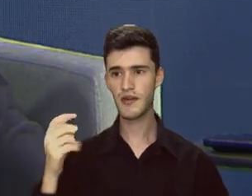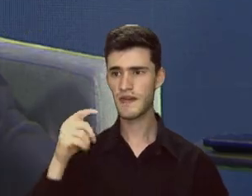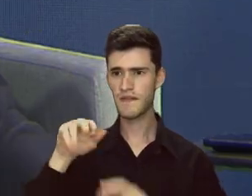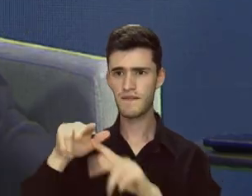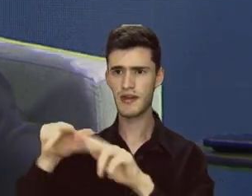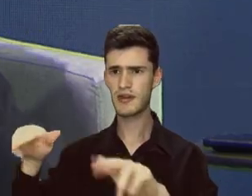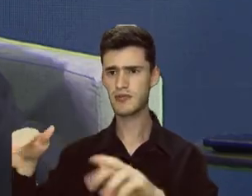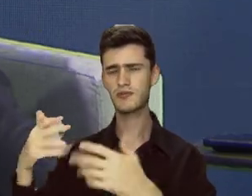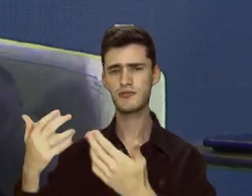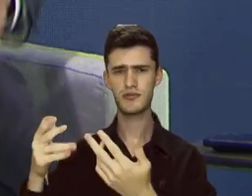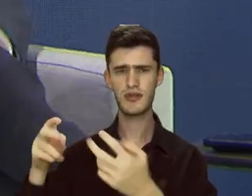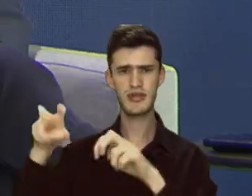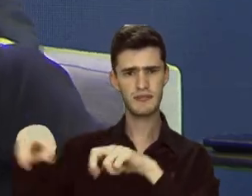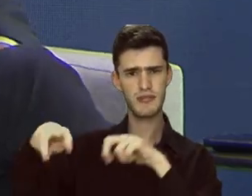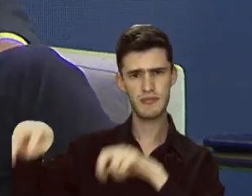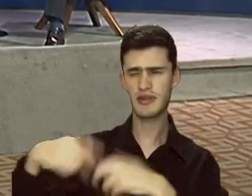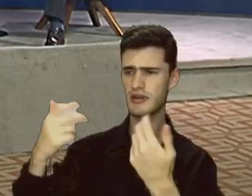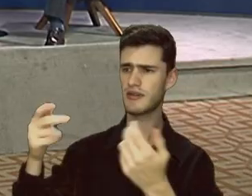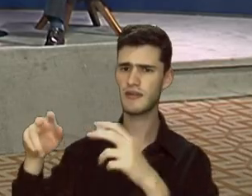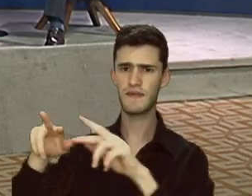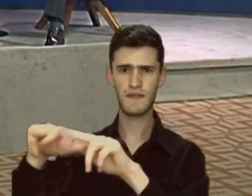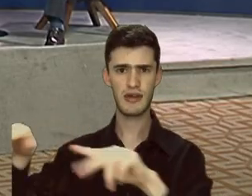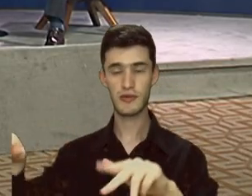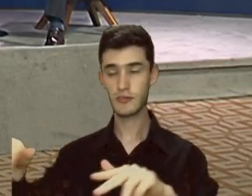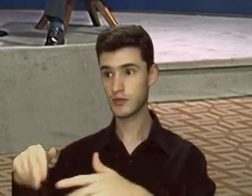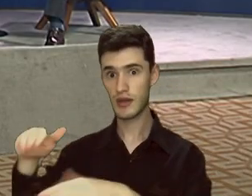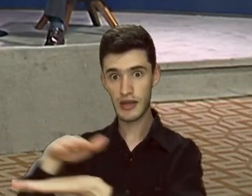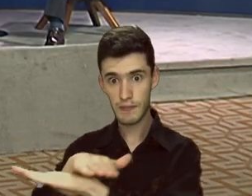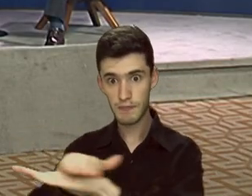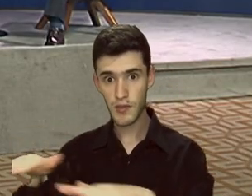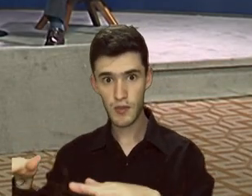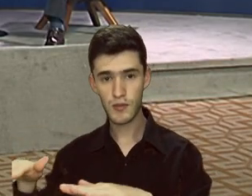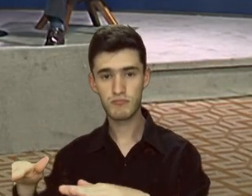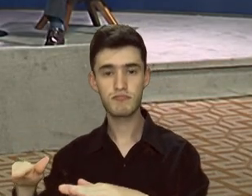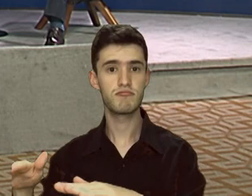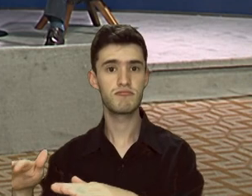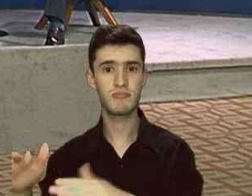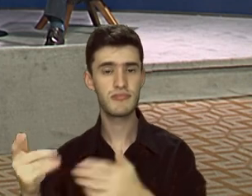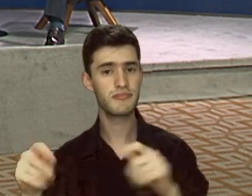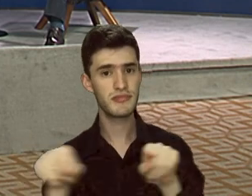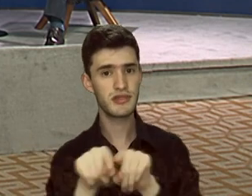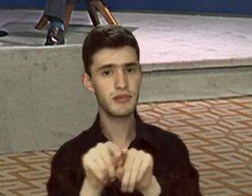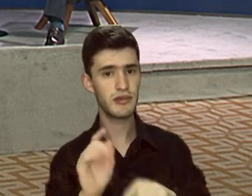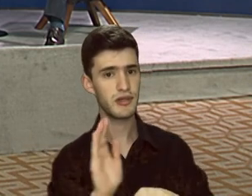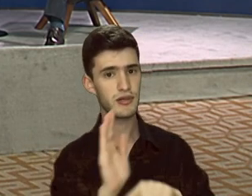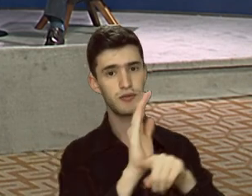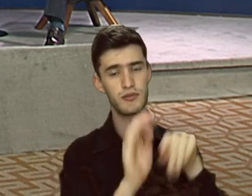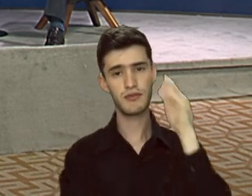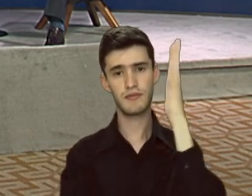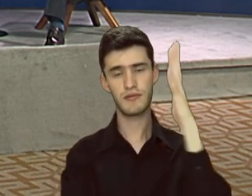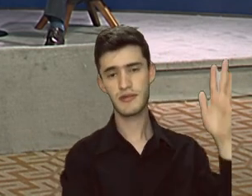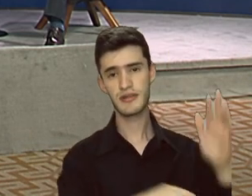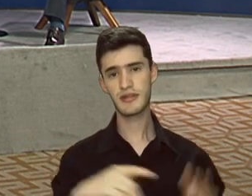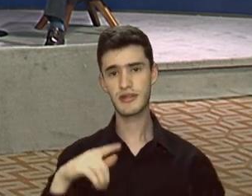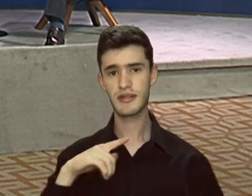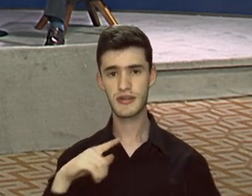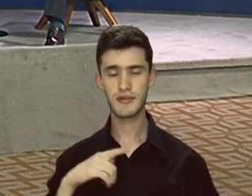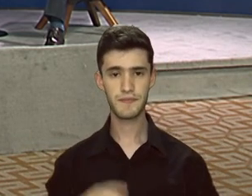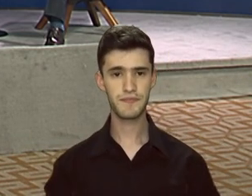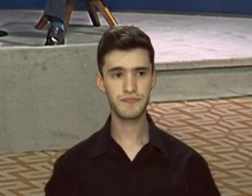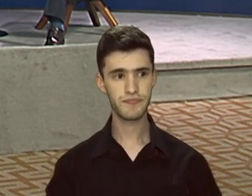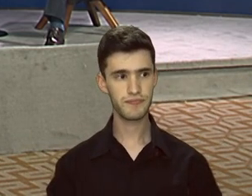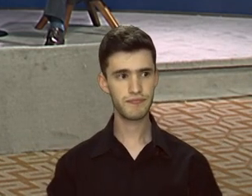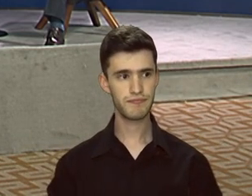de agricultura também trabalhando no clima acho que essa discussão do carbono ou Versa comida